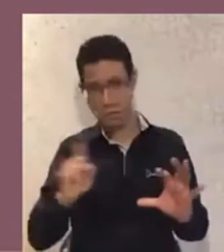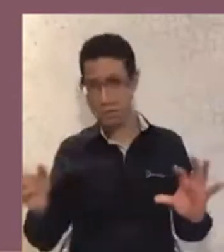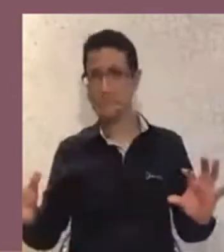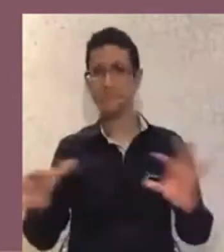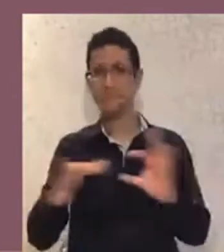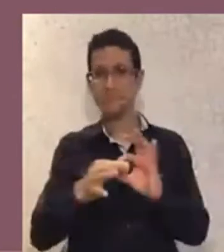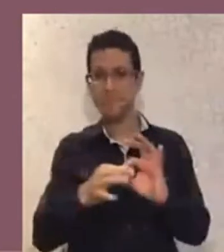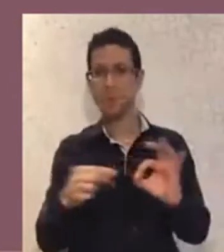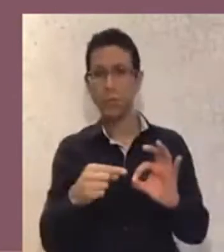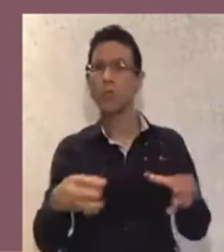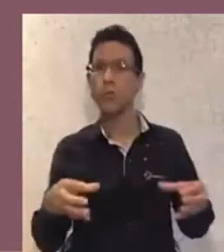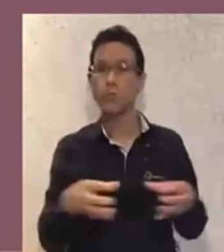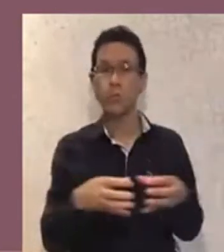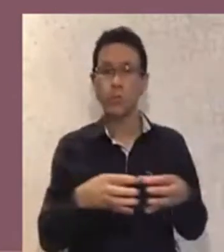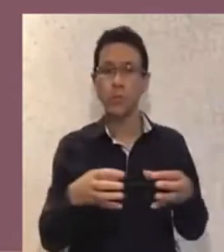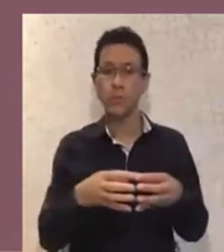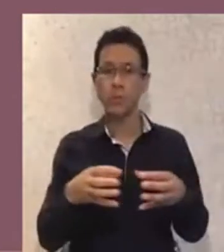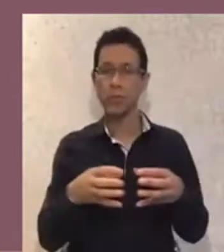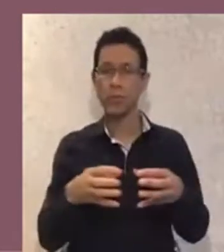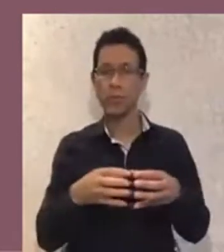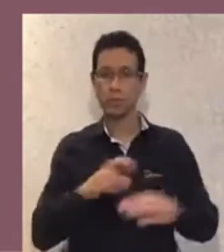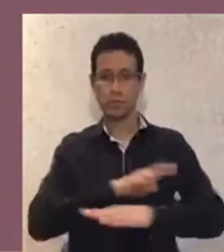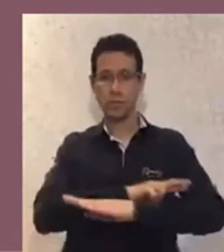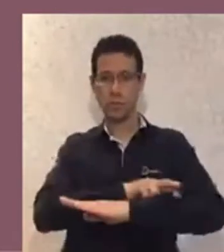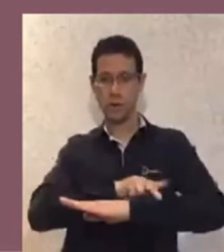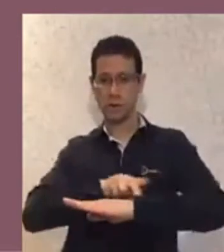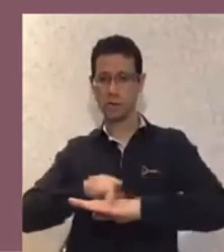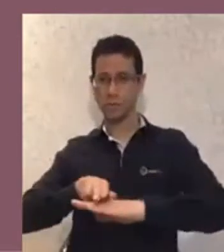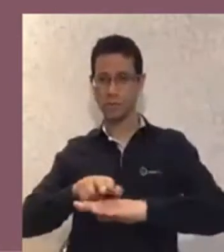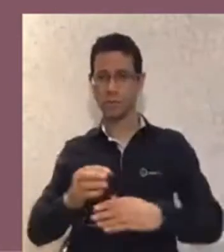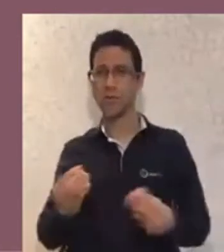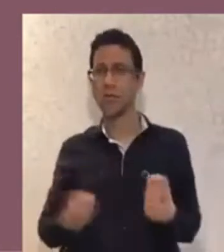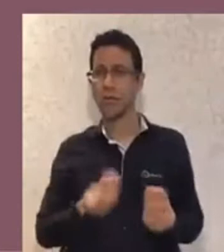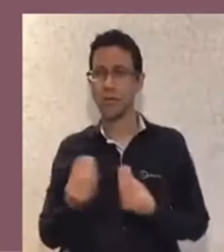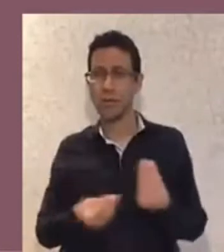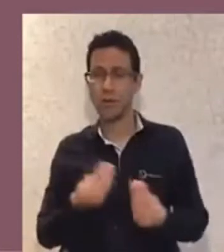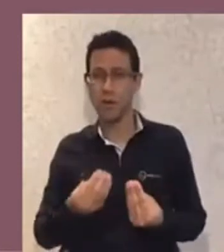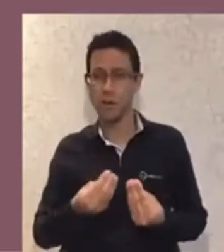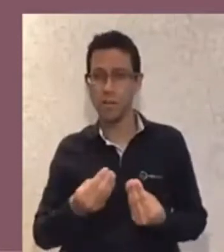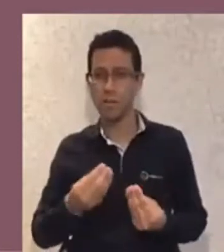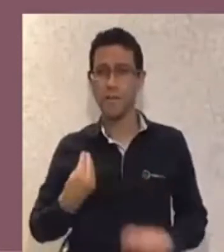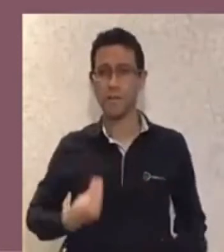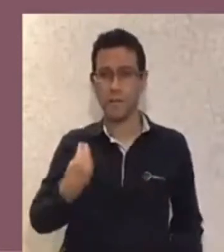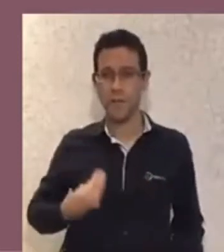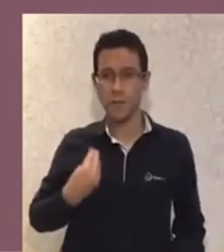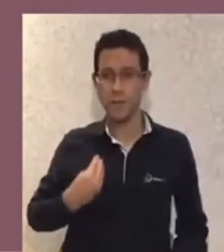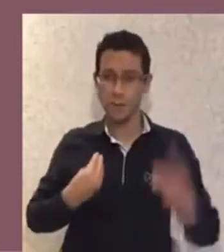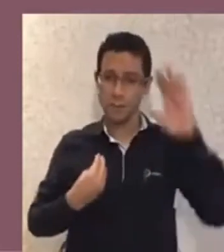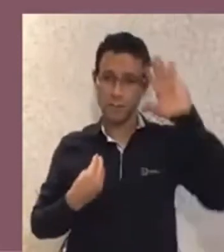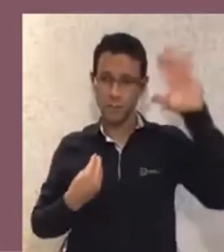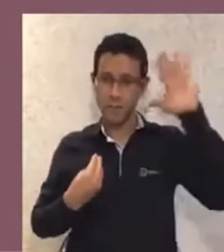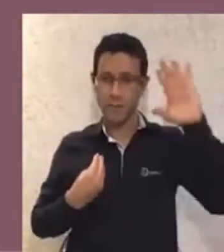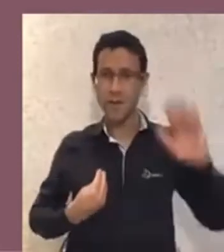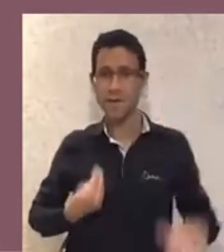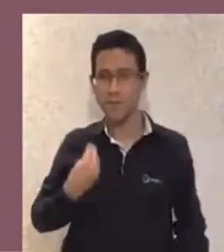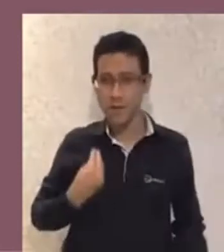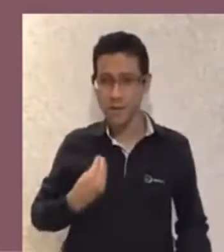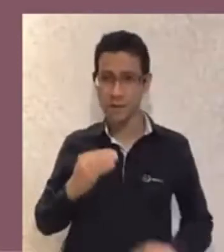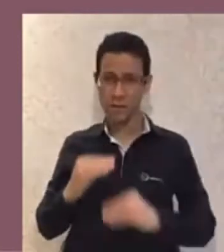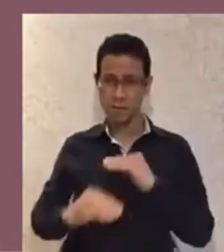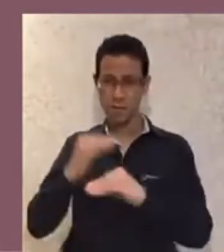dizer, das construções, do jeito de viver, de pensar a vida, de construir a vida, que